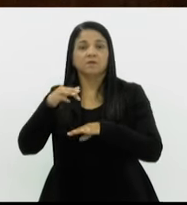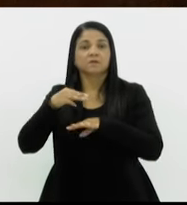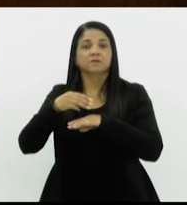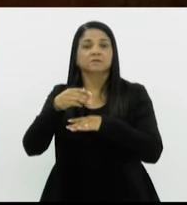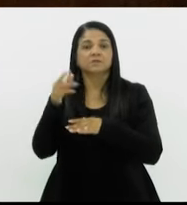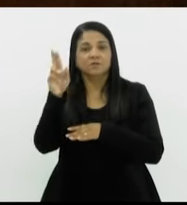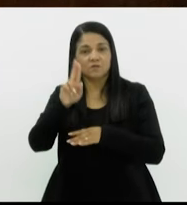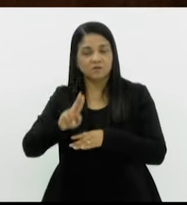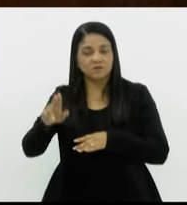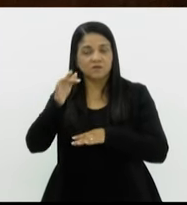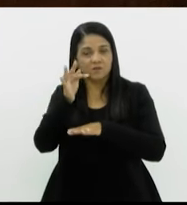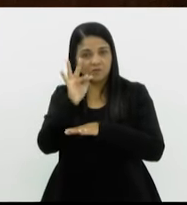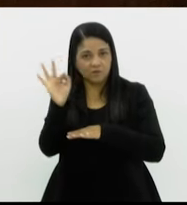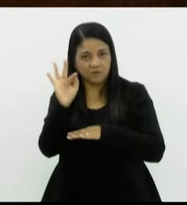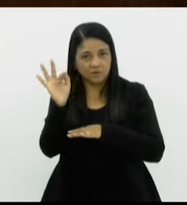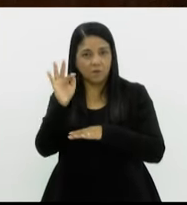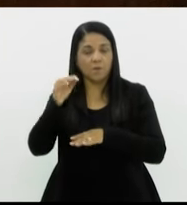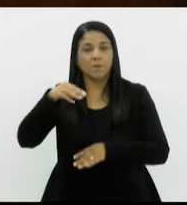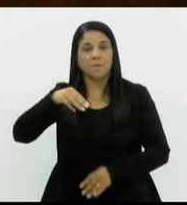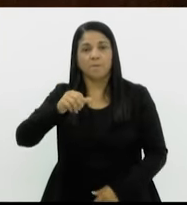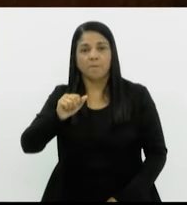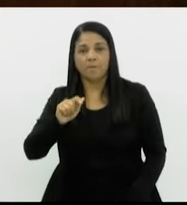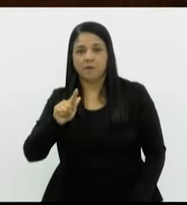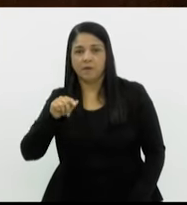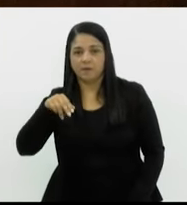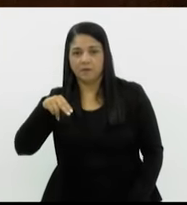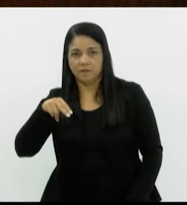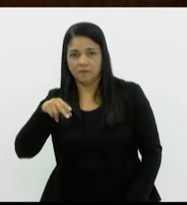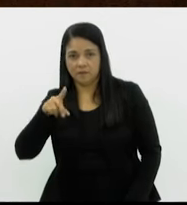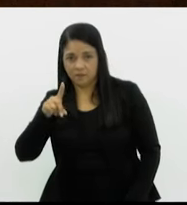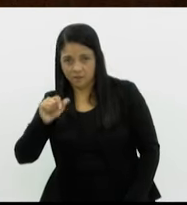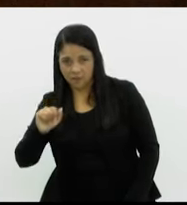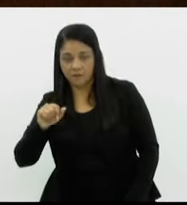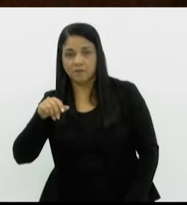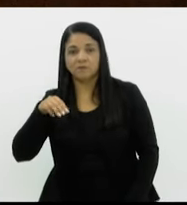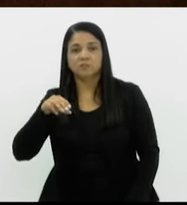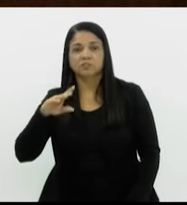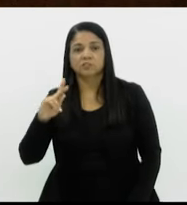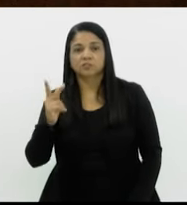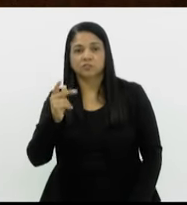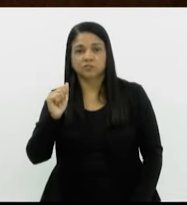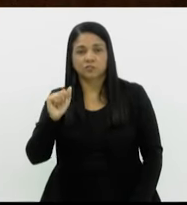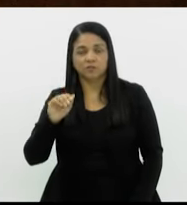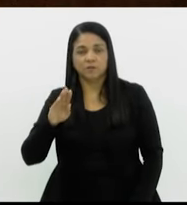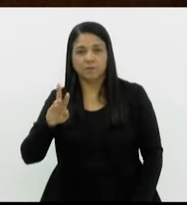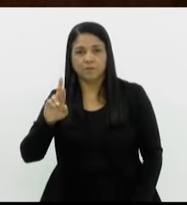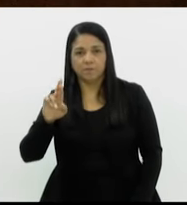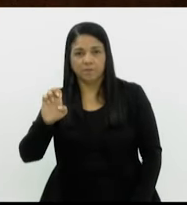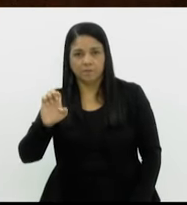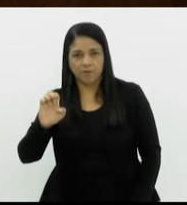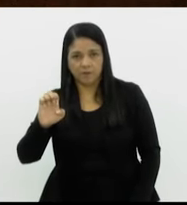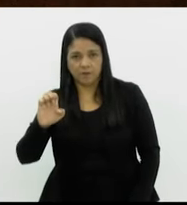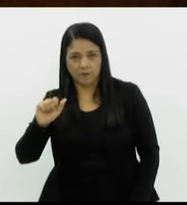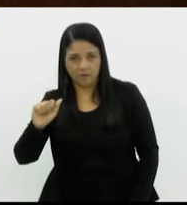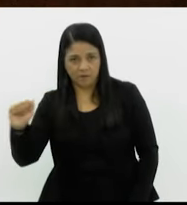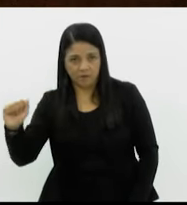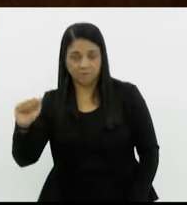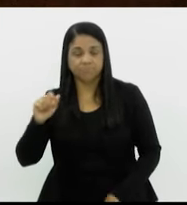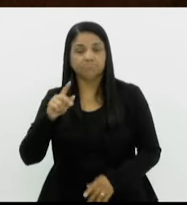Janeiro, Magda Chambriá, para presidir a Petrobras.